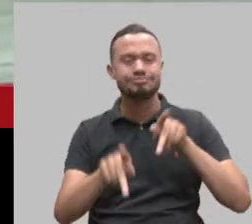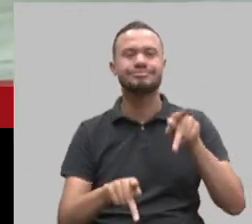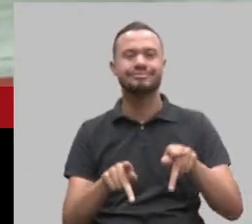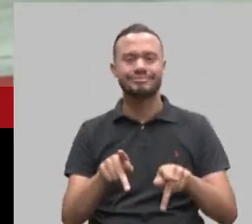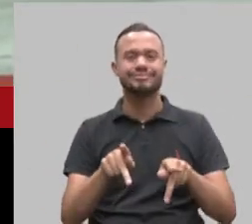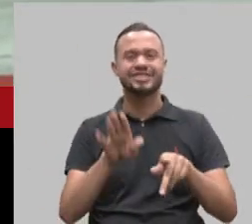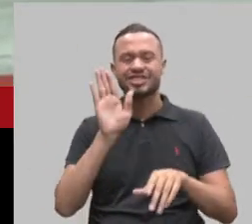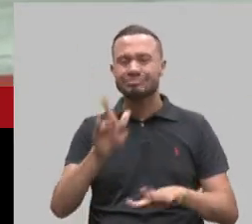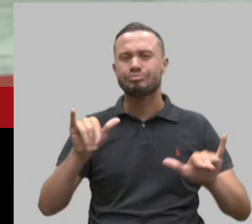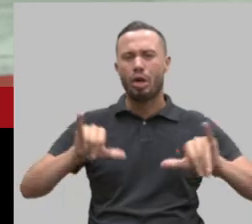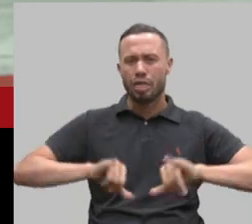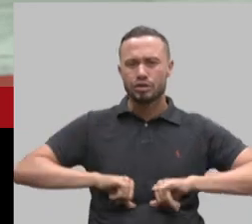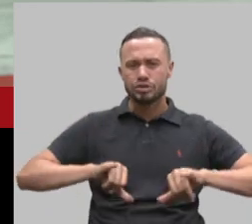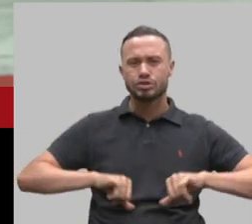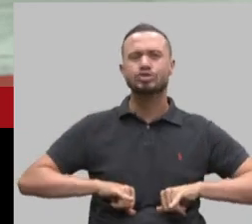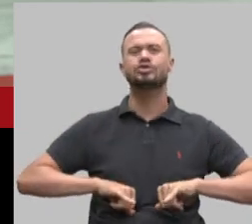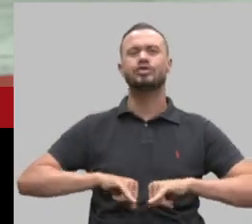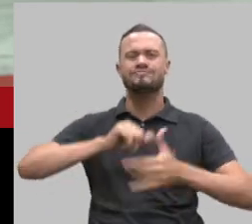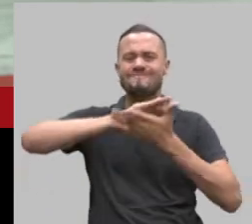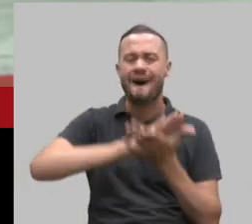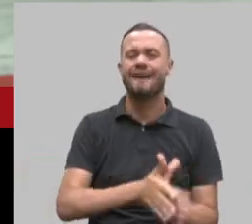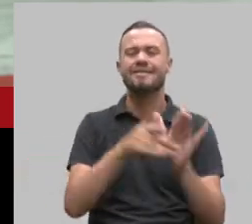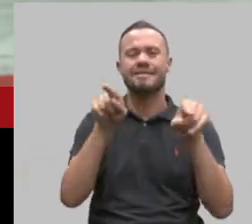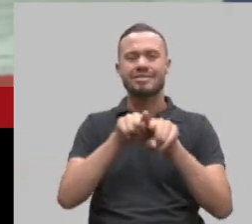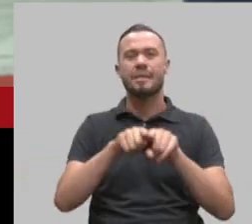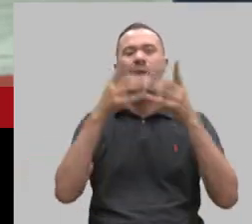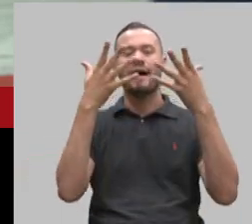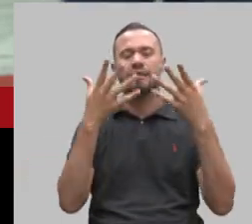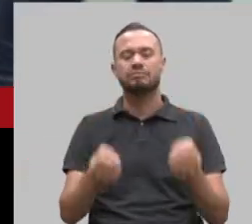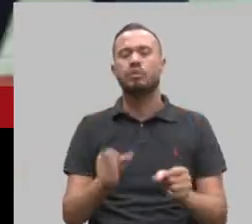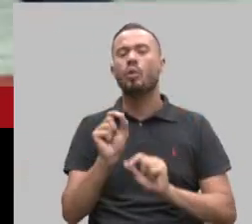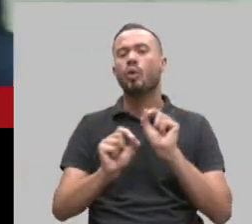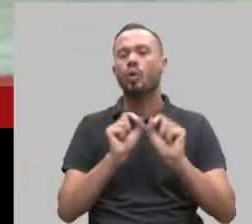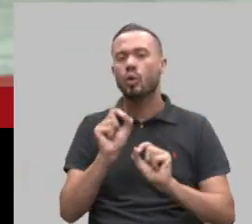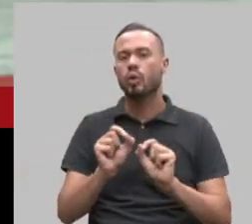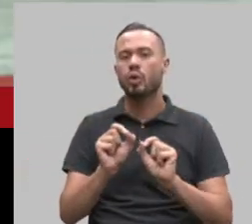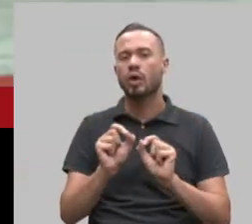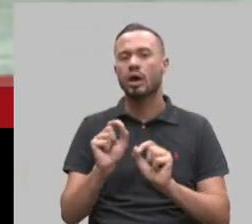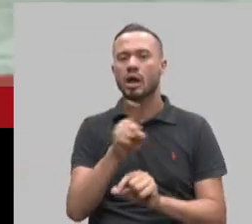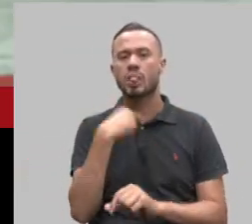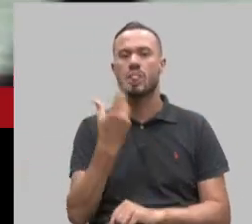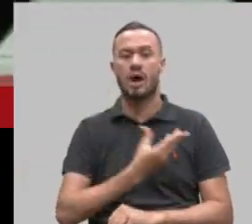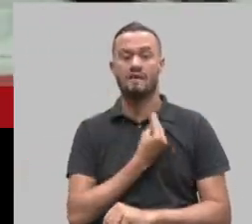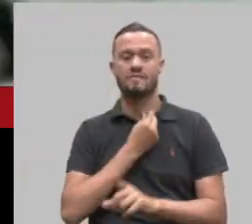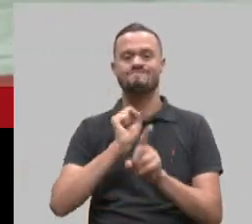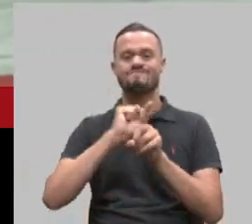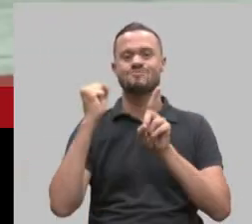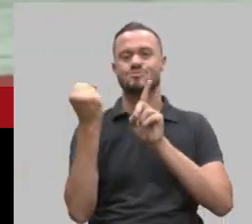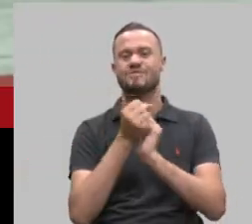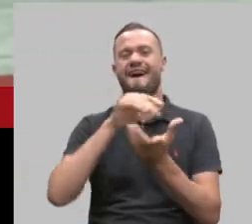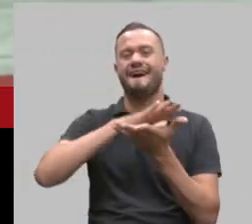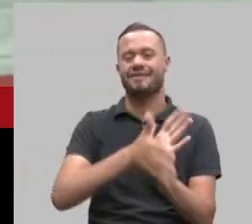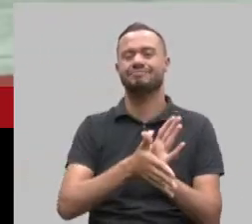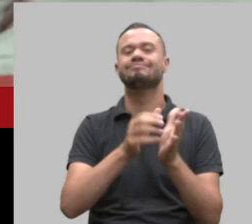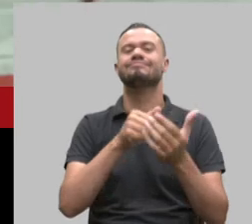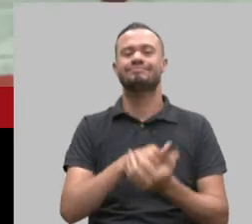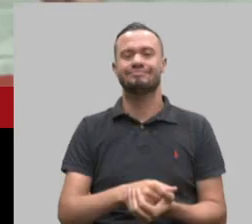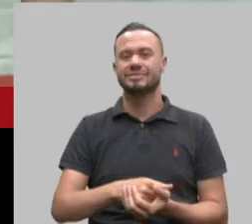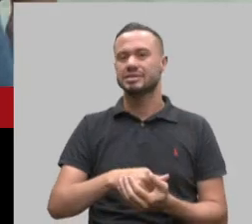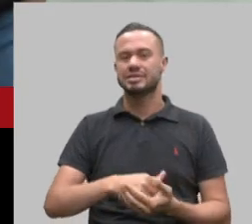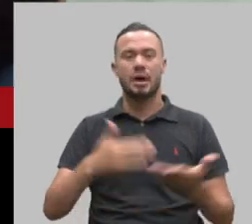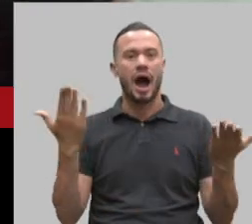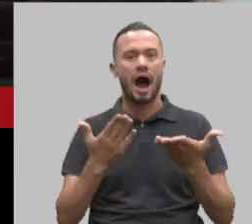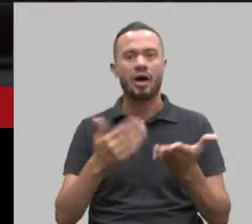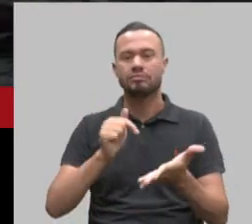sofreu o racismo e considera que nós vivemos em uma sociedade racista já passou da hora já é